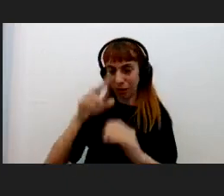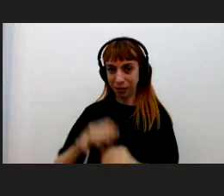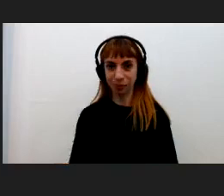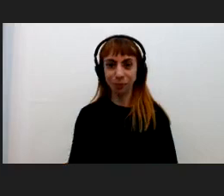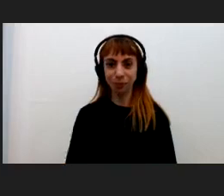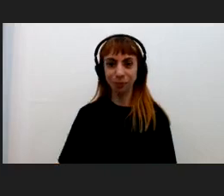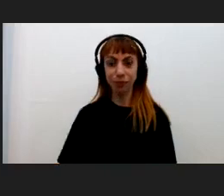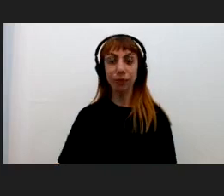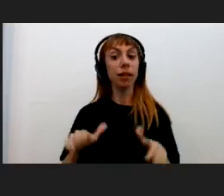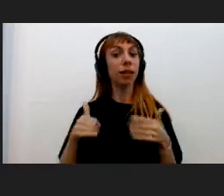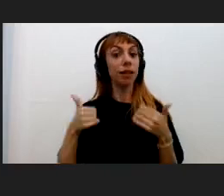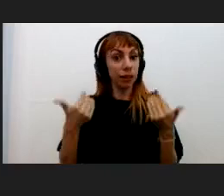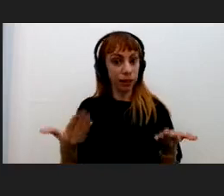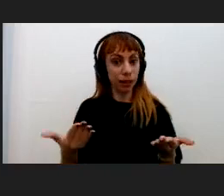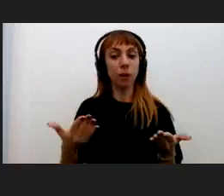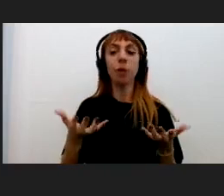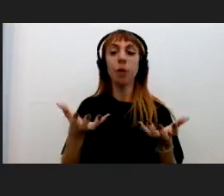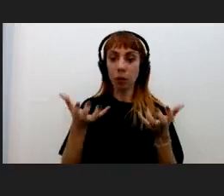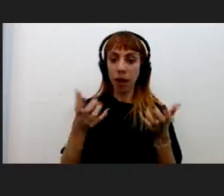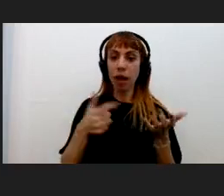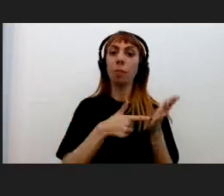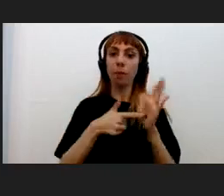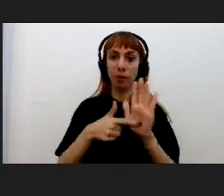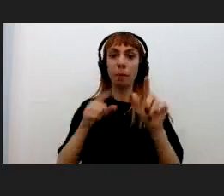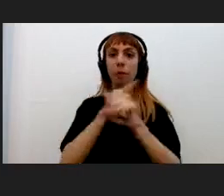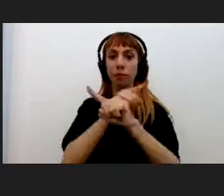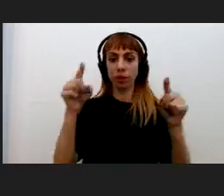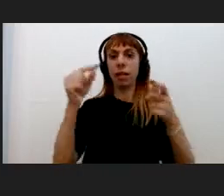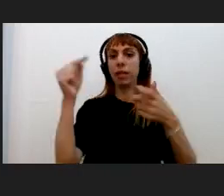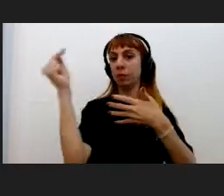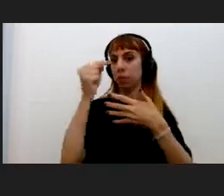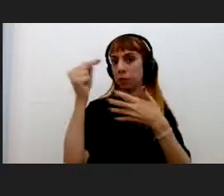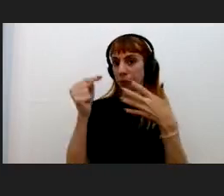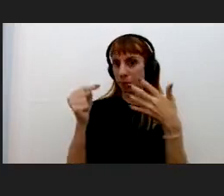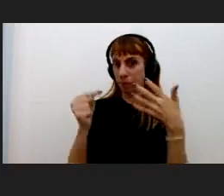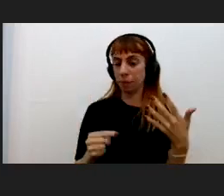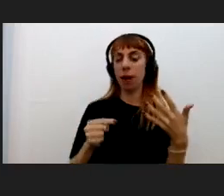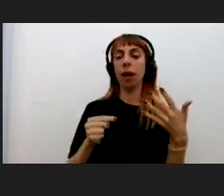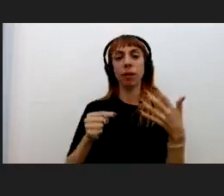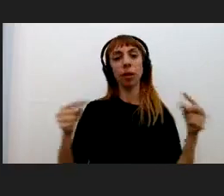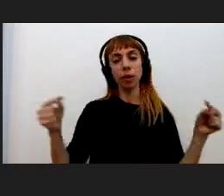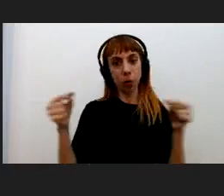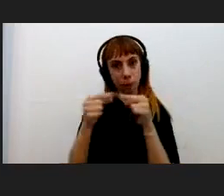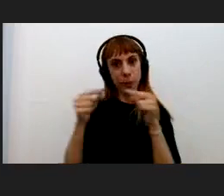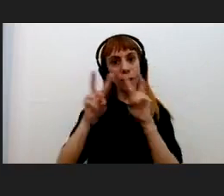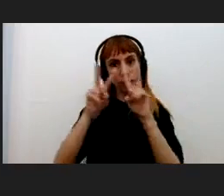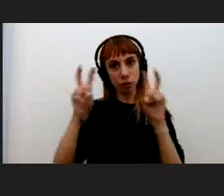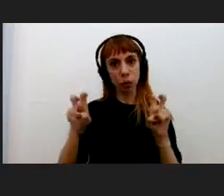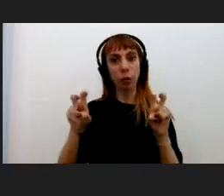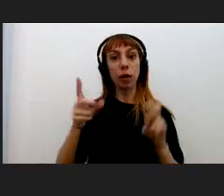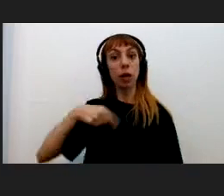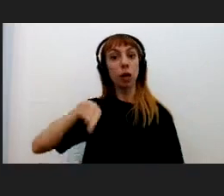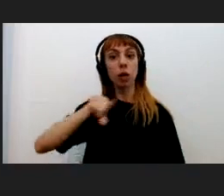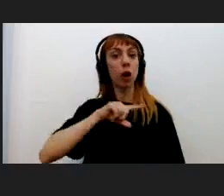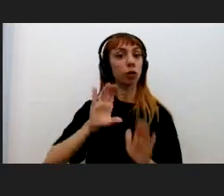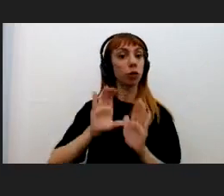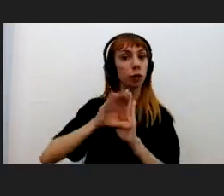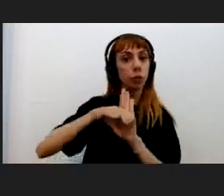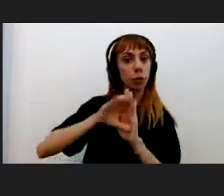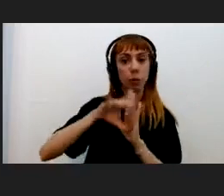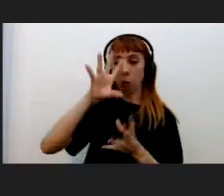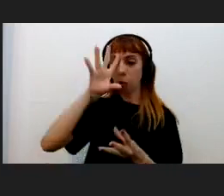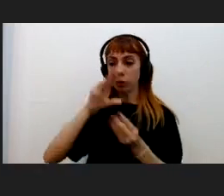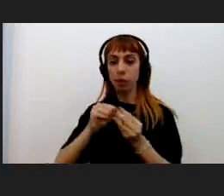saúde. A gente vive num sistema que atualmente, aqui no Brasil pelo menos, né? Desde o século XIX, se